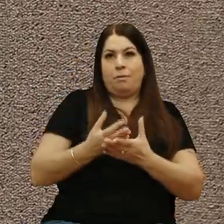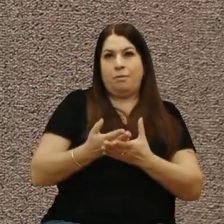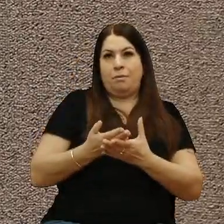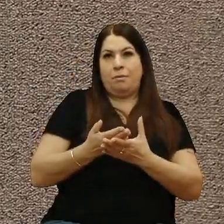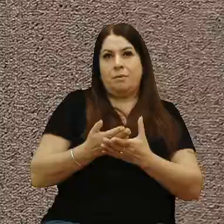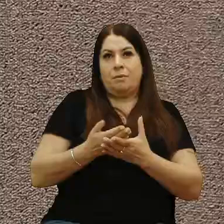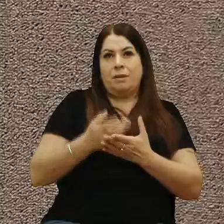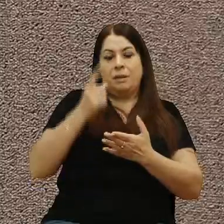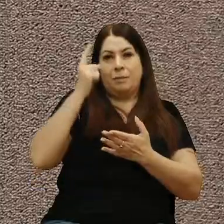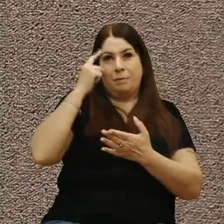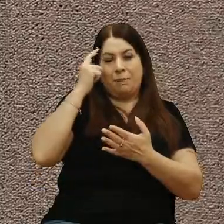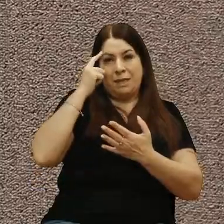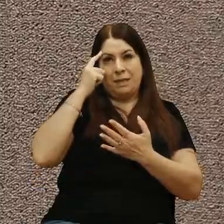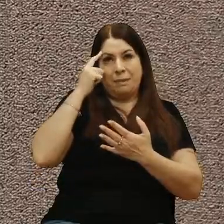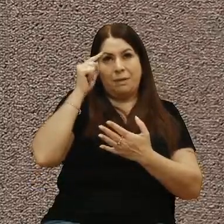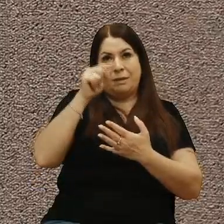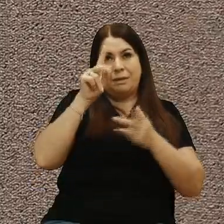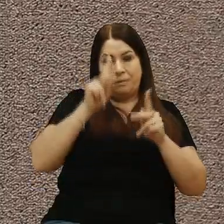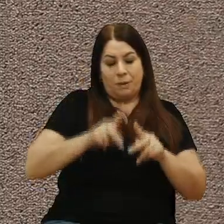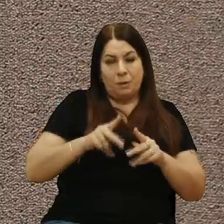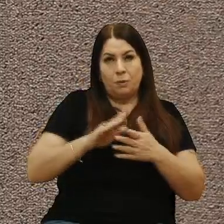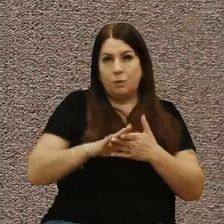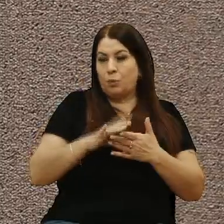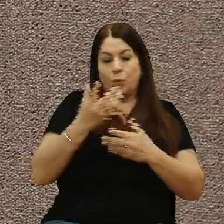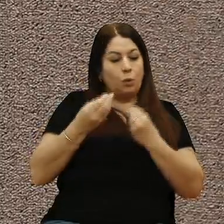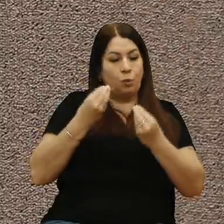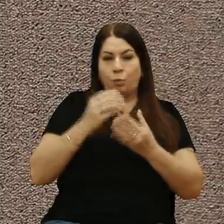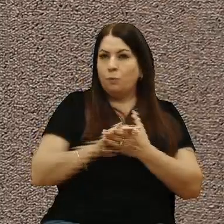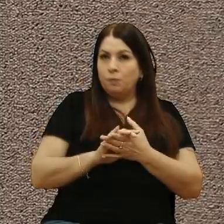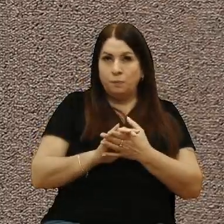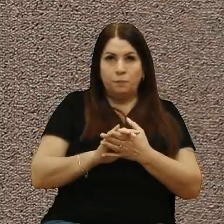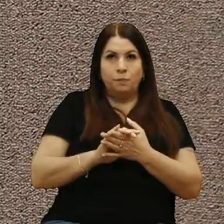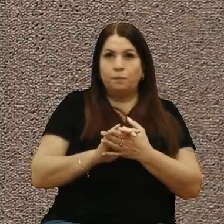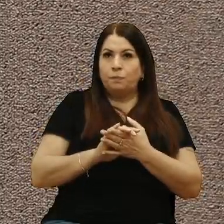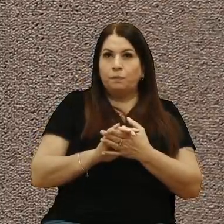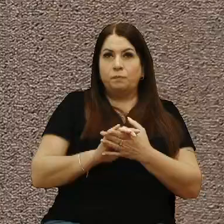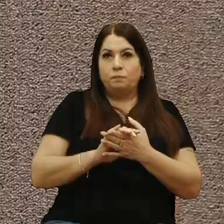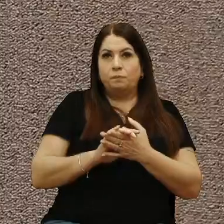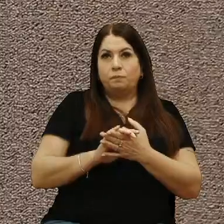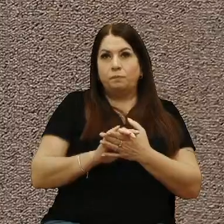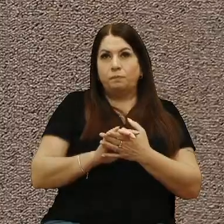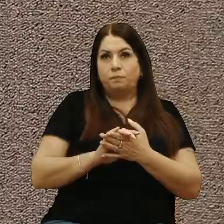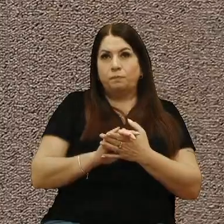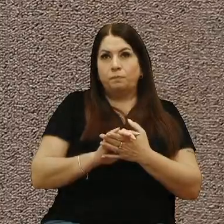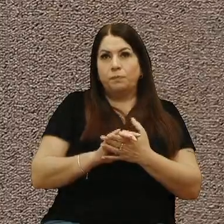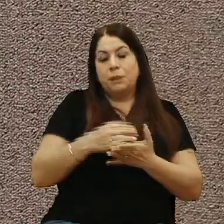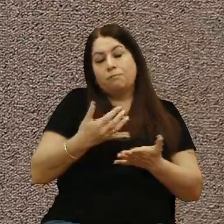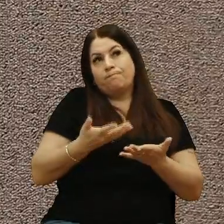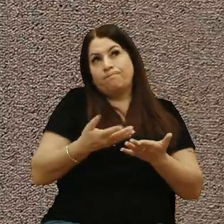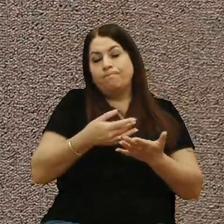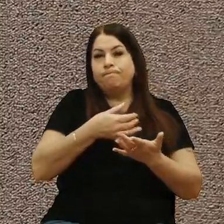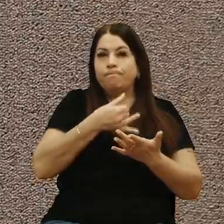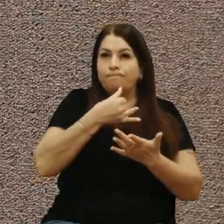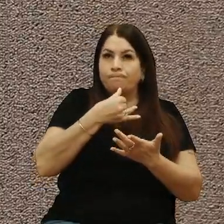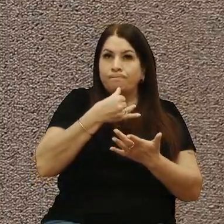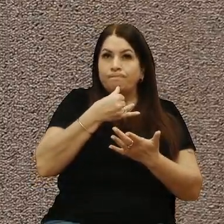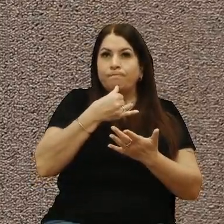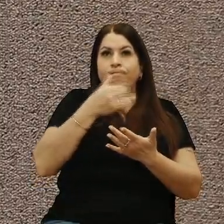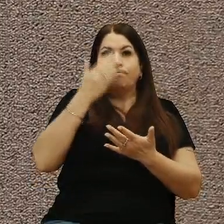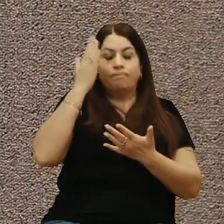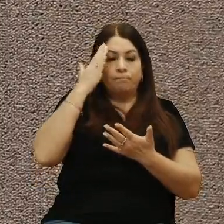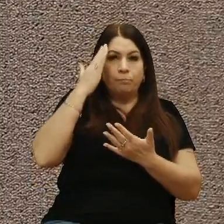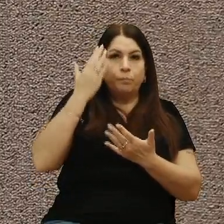o pensamento dessas pessoas, não tem como. Eu só me decepciono porque a gente